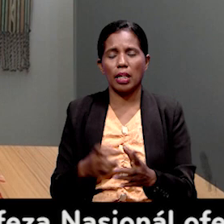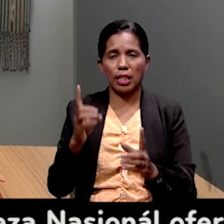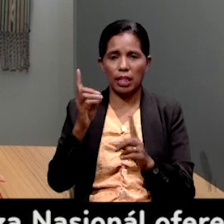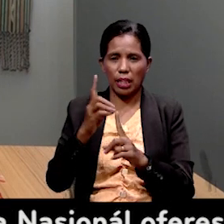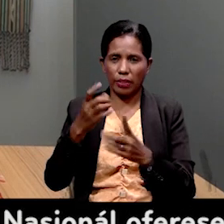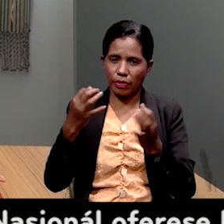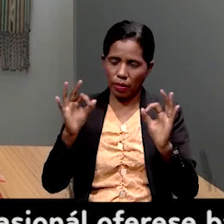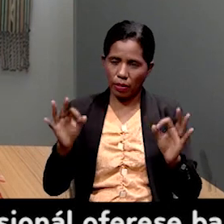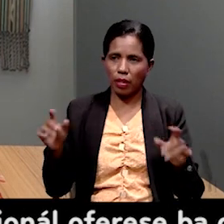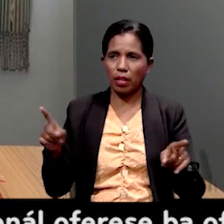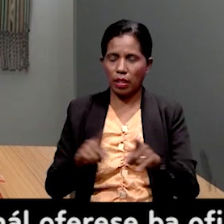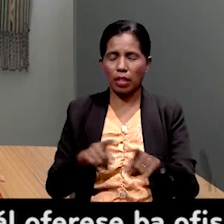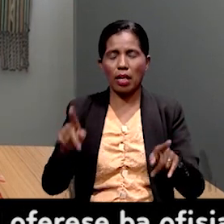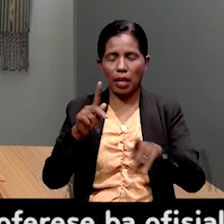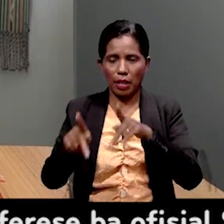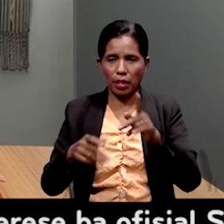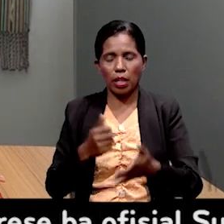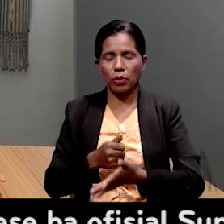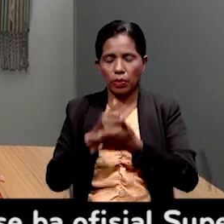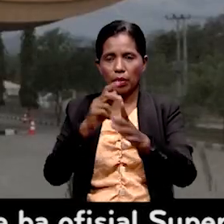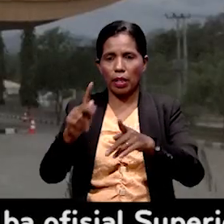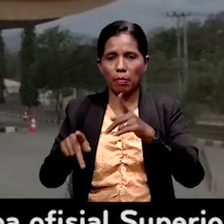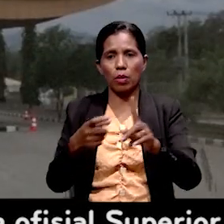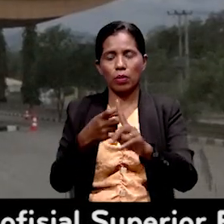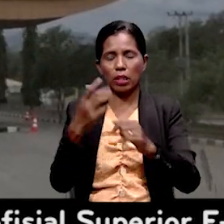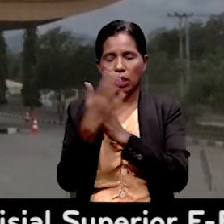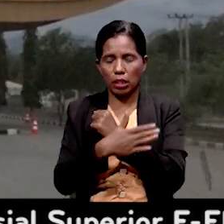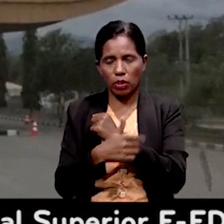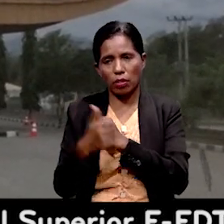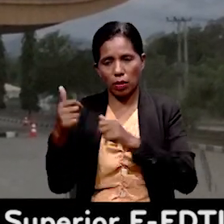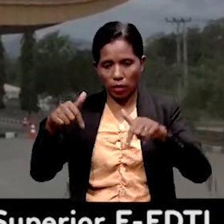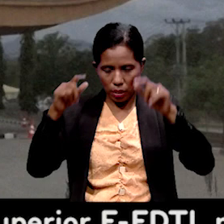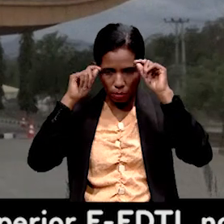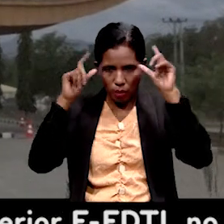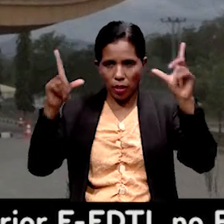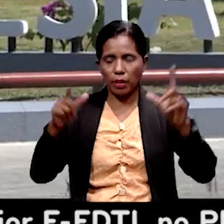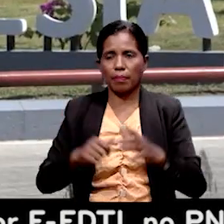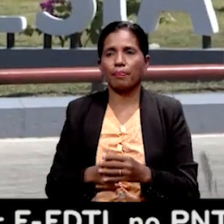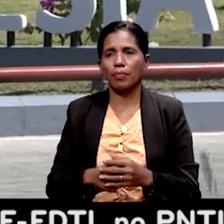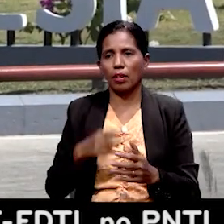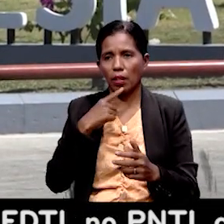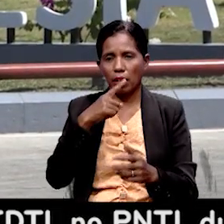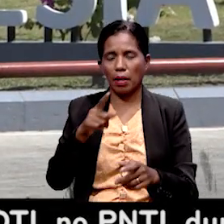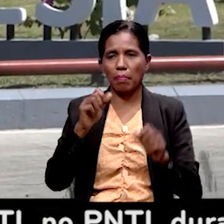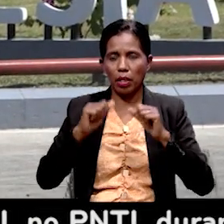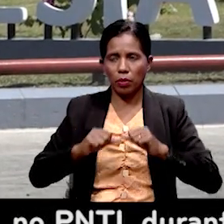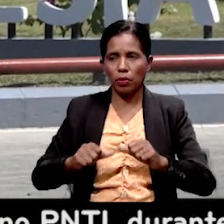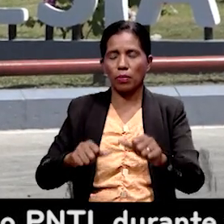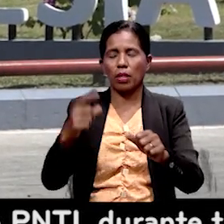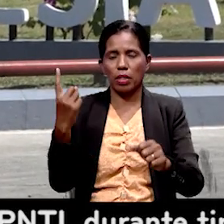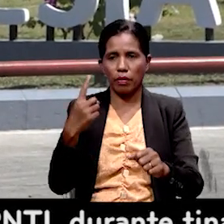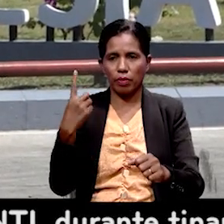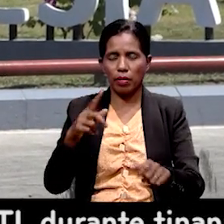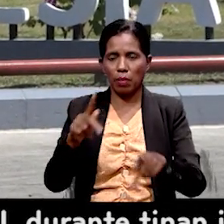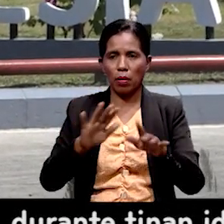halu tratamento ba sidadaun estrangeiro sirne be ki Timor-Leste. Governante ne espera atu situasaun ne bele lao normal lalais nune